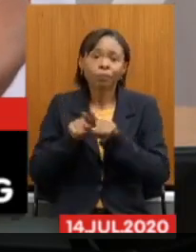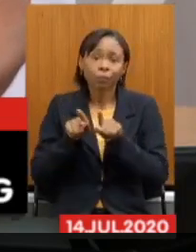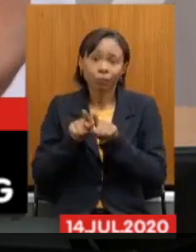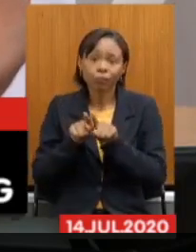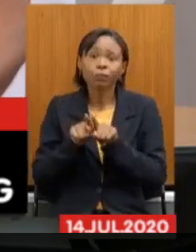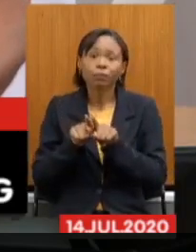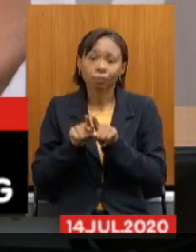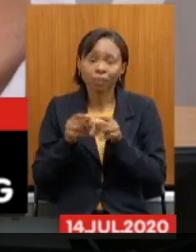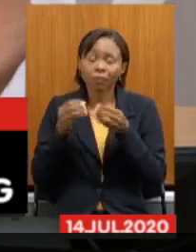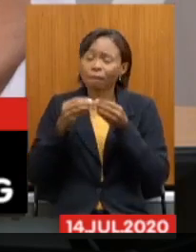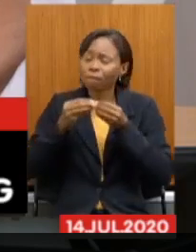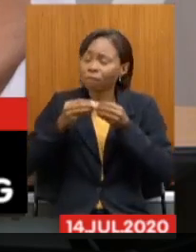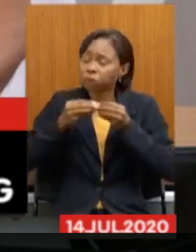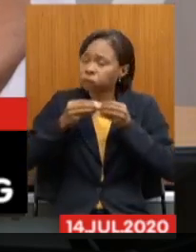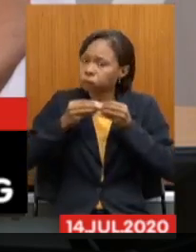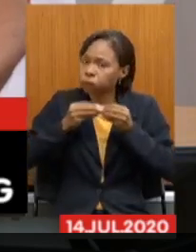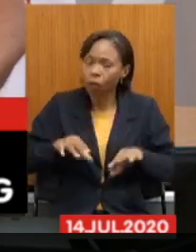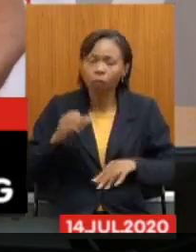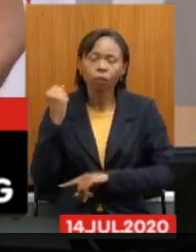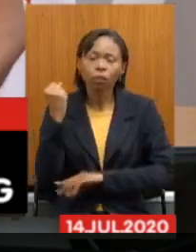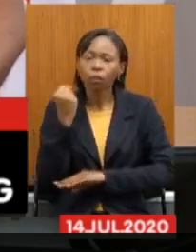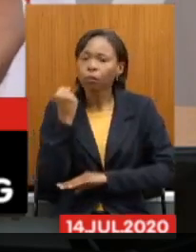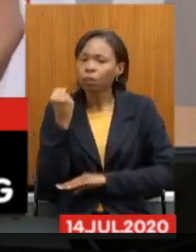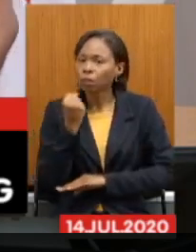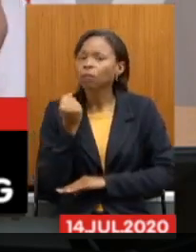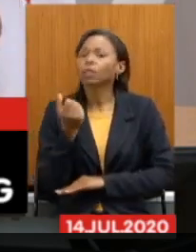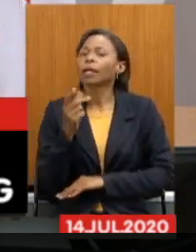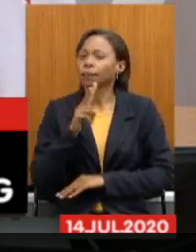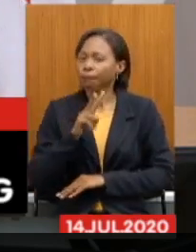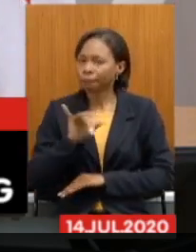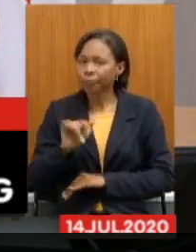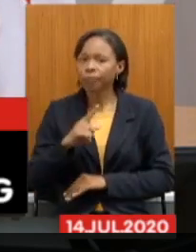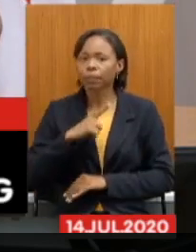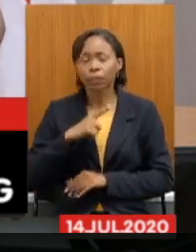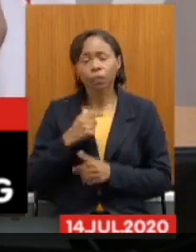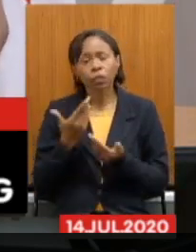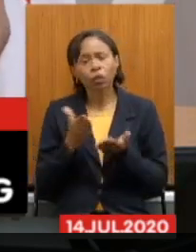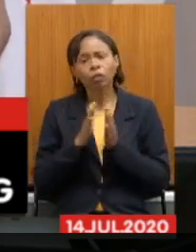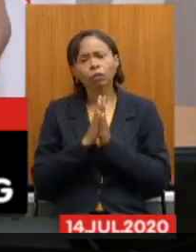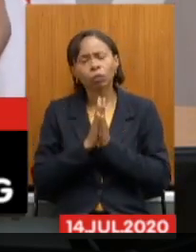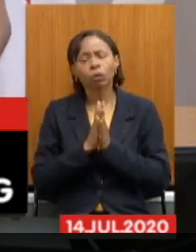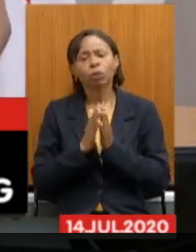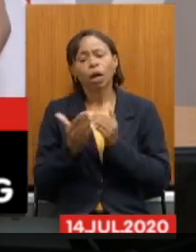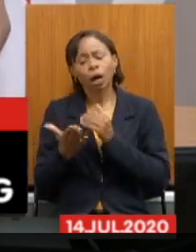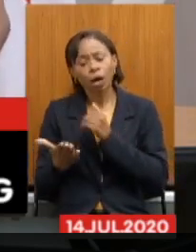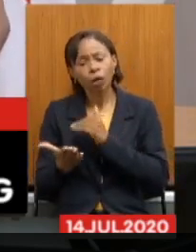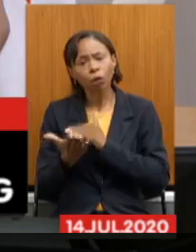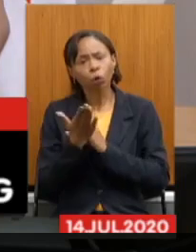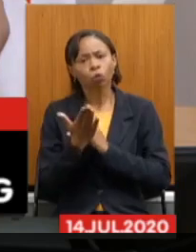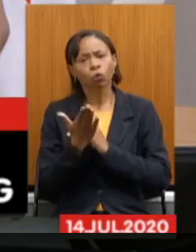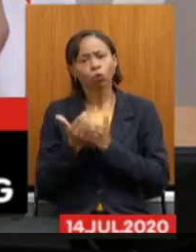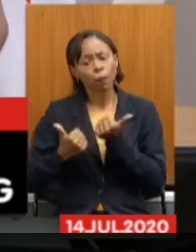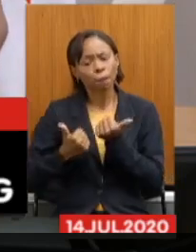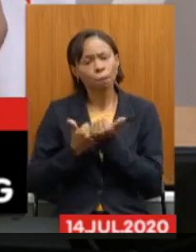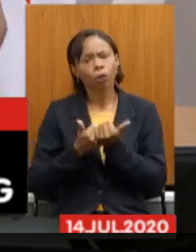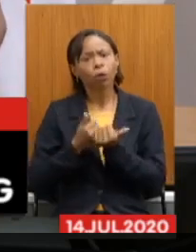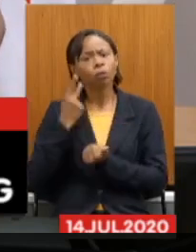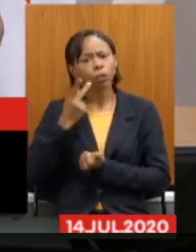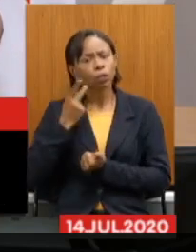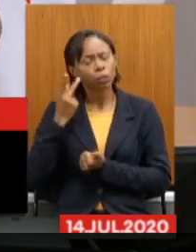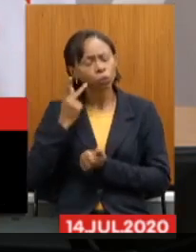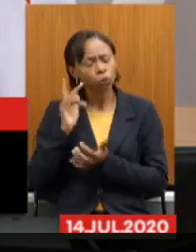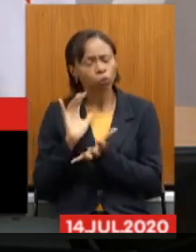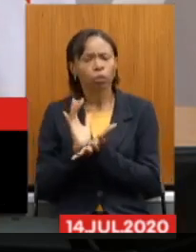danosos. E nós contamos com o apoio do Parlamento para que essa reforma não seja aprovada